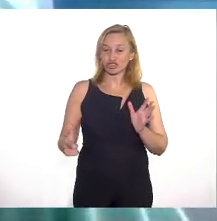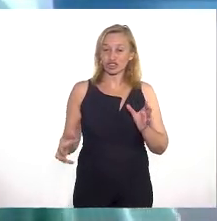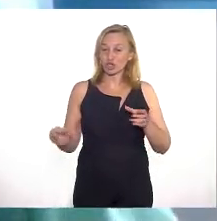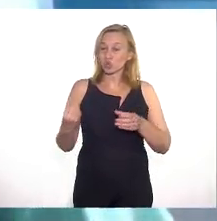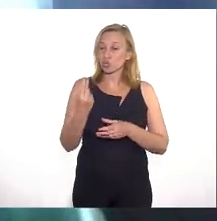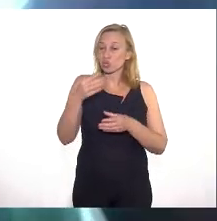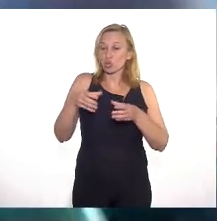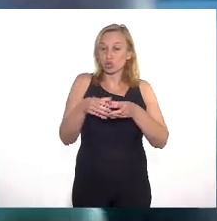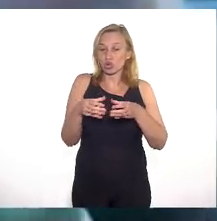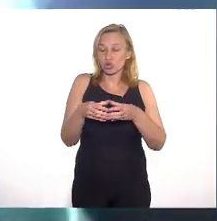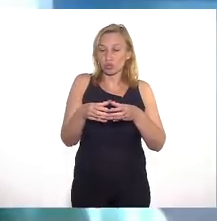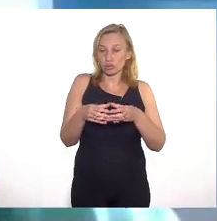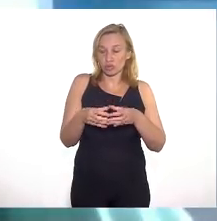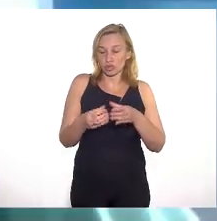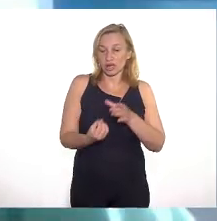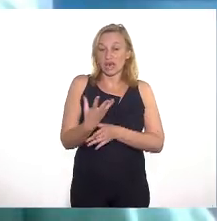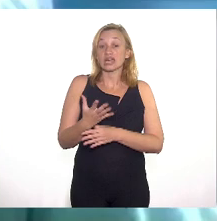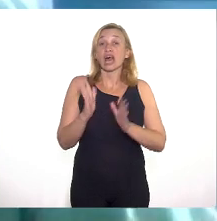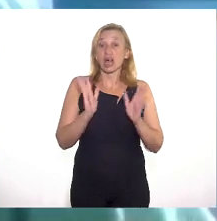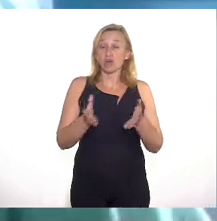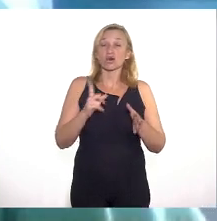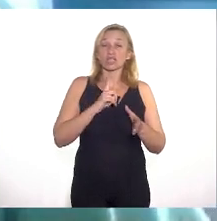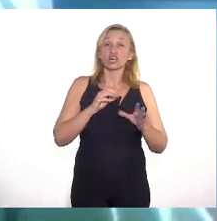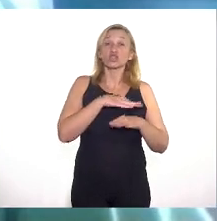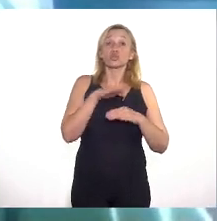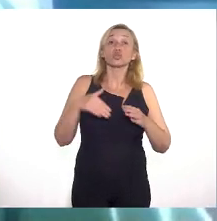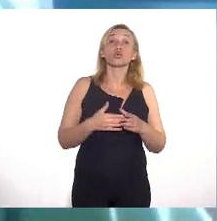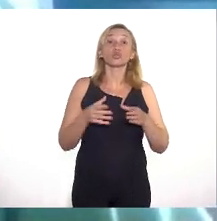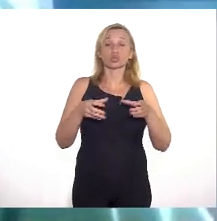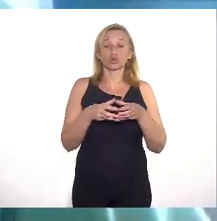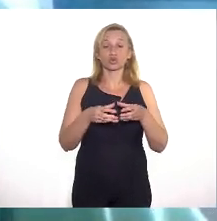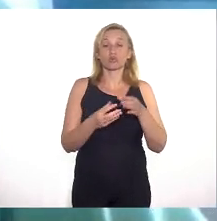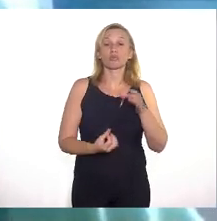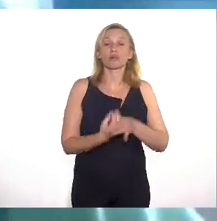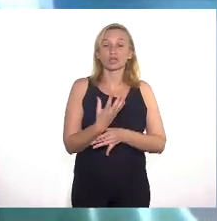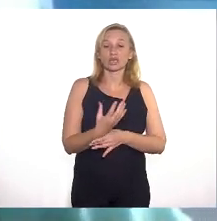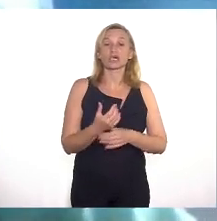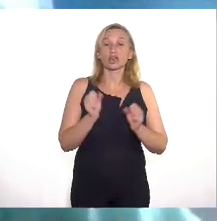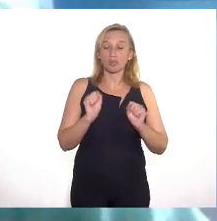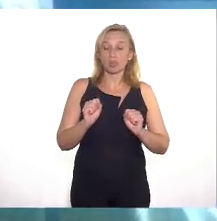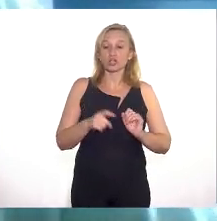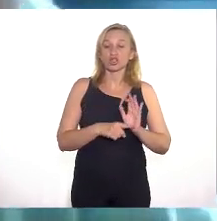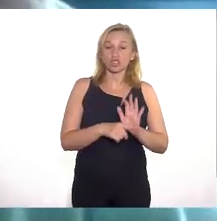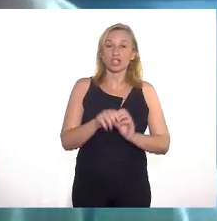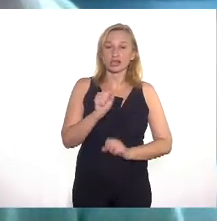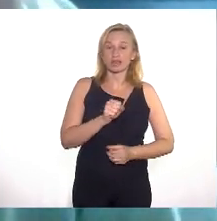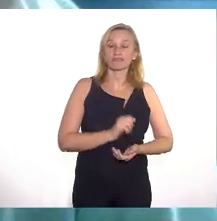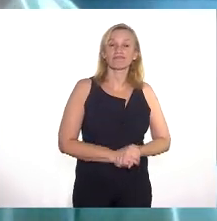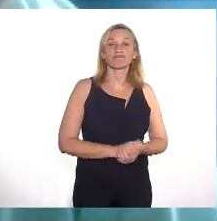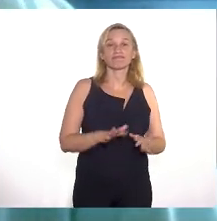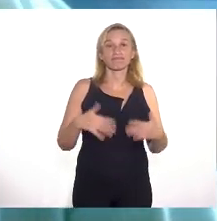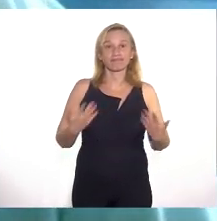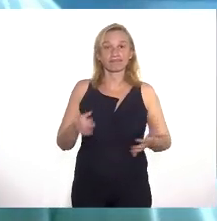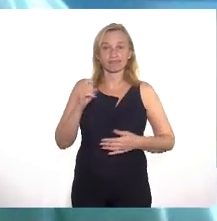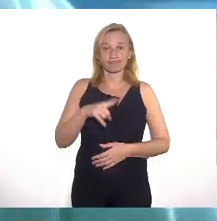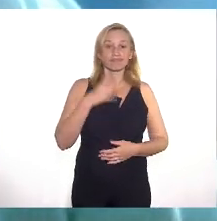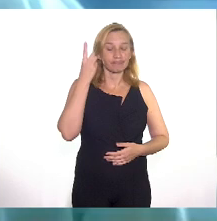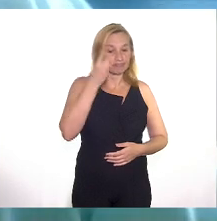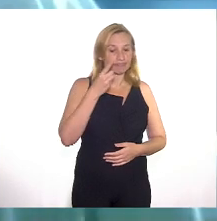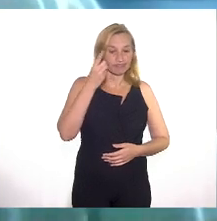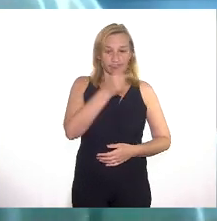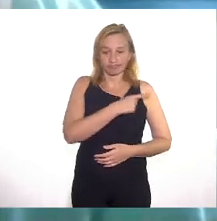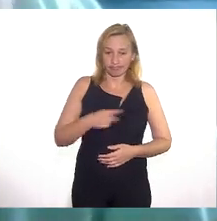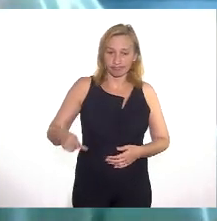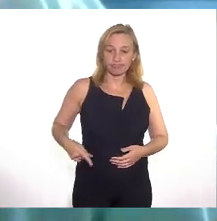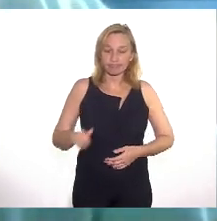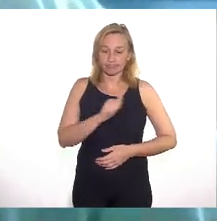implantado. Agora existem todos os comitês e eles podem e devem dar a sua contribuição. Então é isso, presidente André Siciliano.